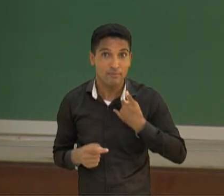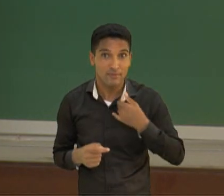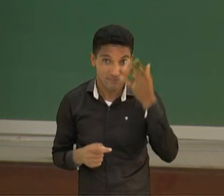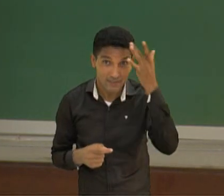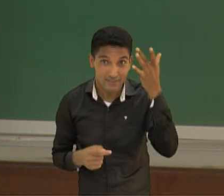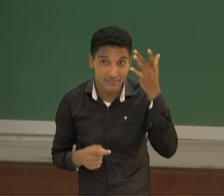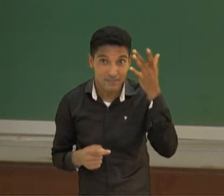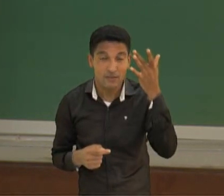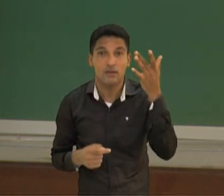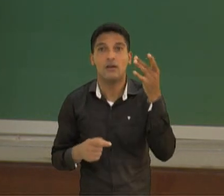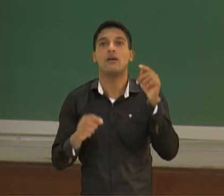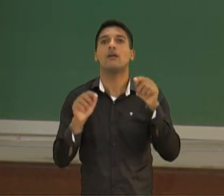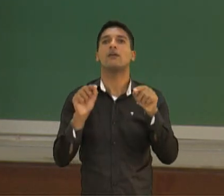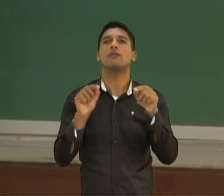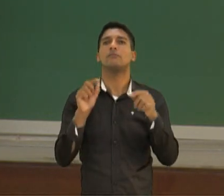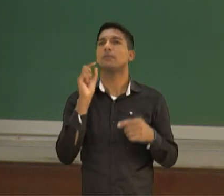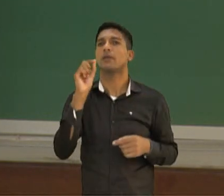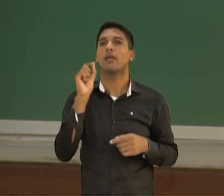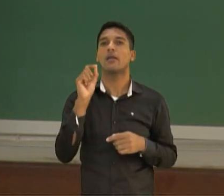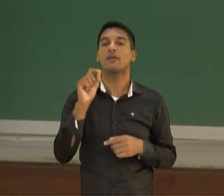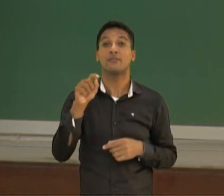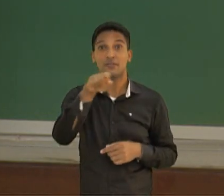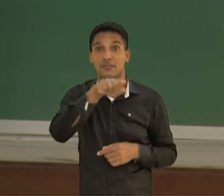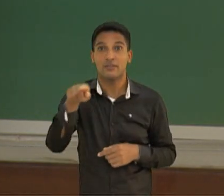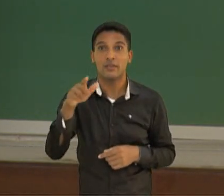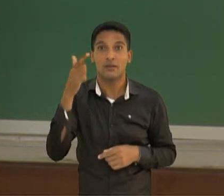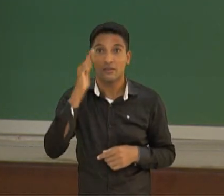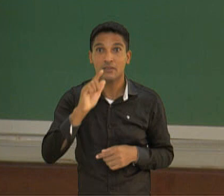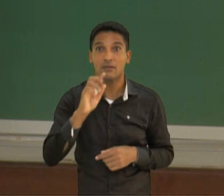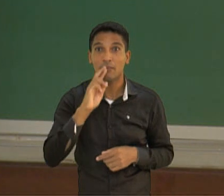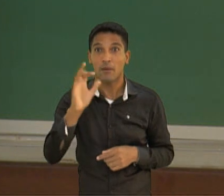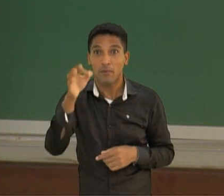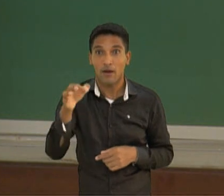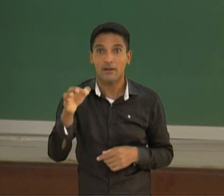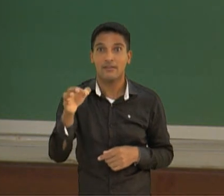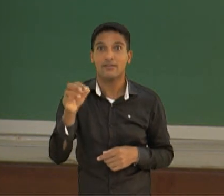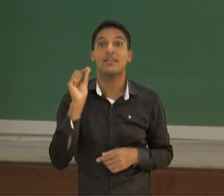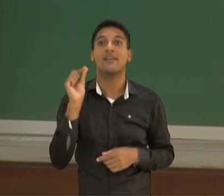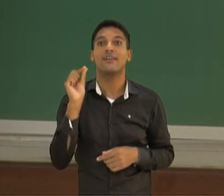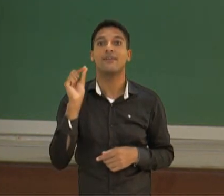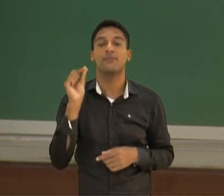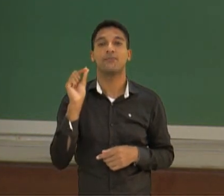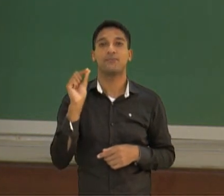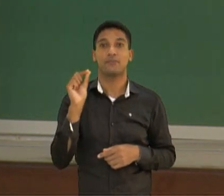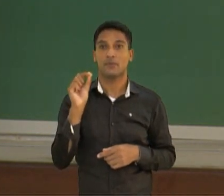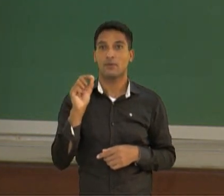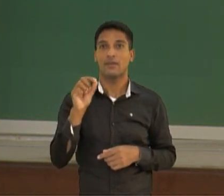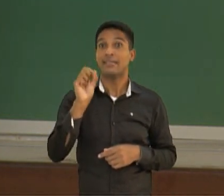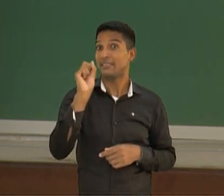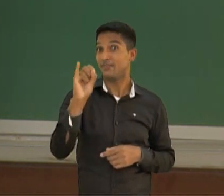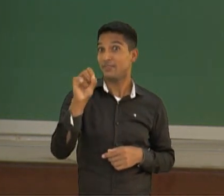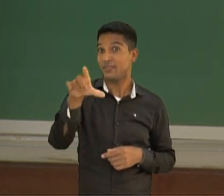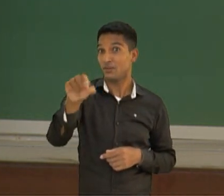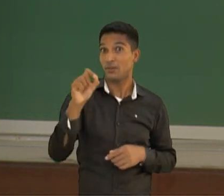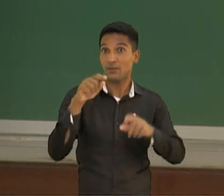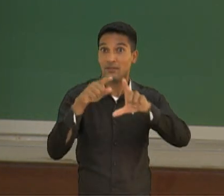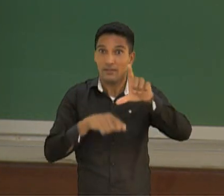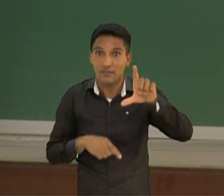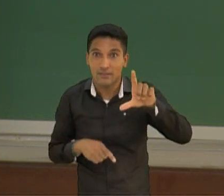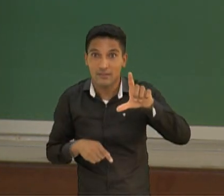Acompanhe, então. Quem que será que acertou essa questão, minha gente? Quiz número 1, então, se você marcou a